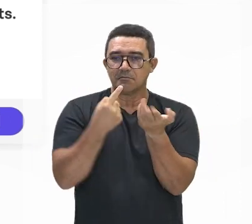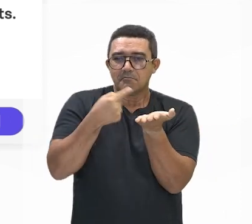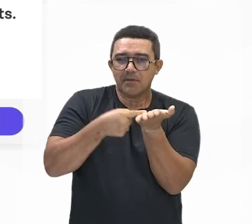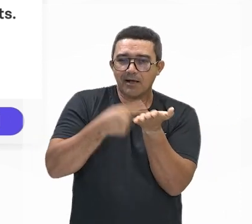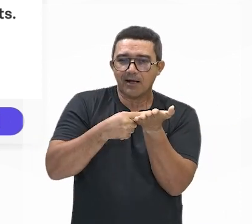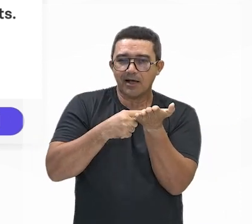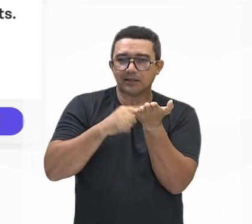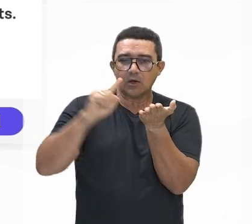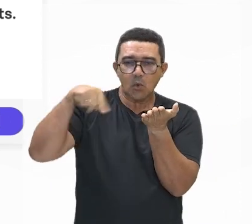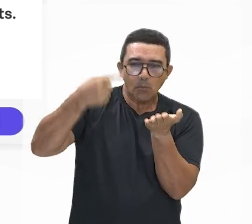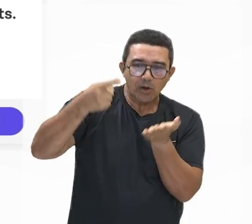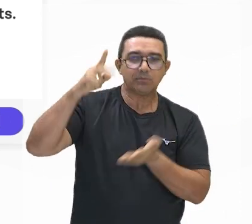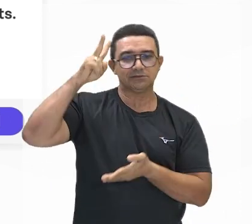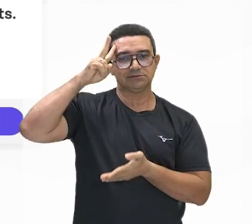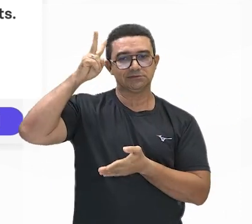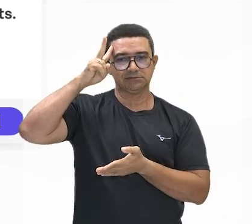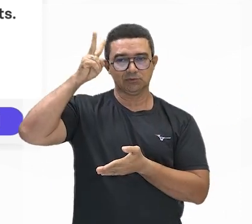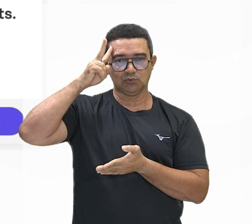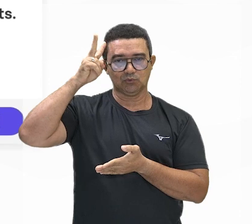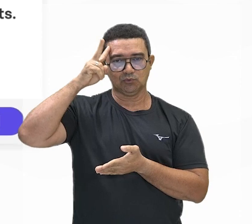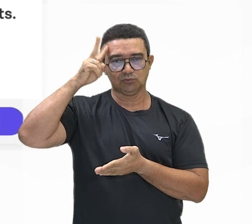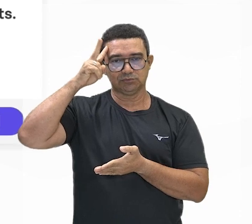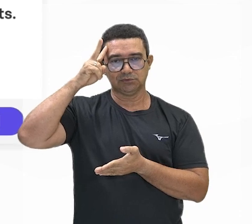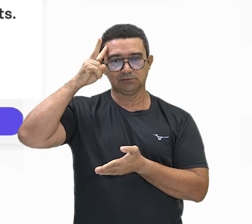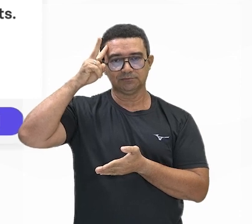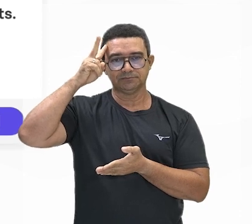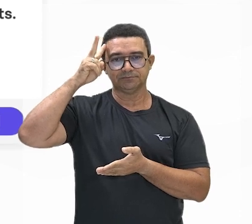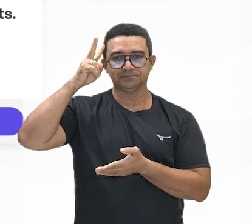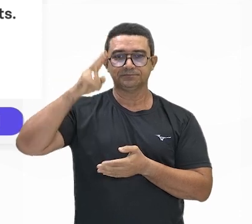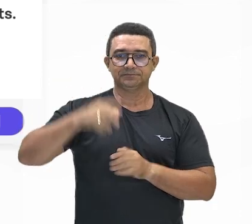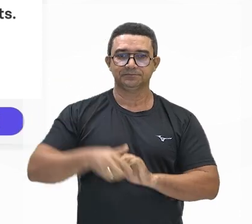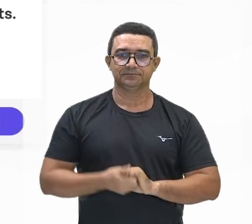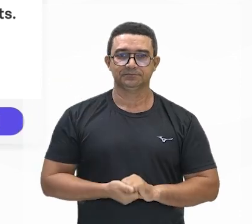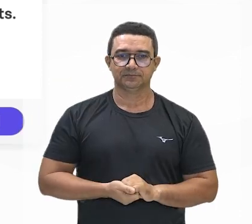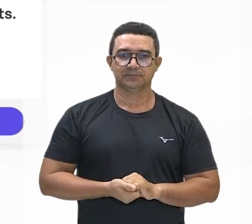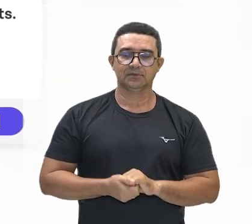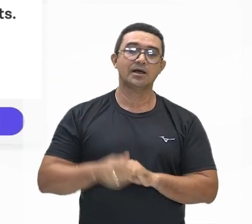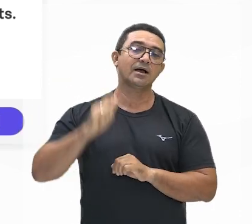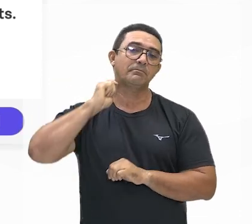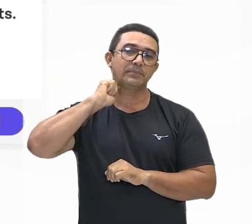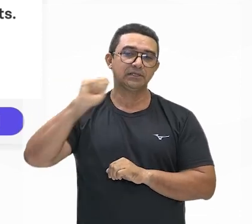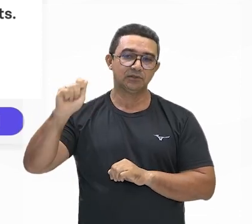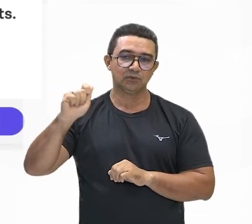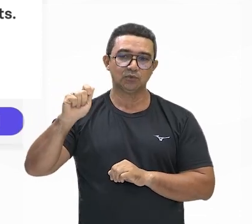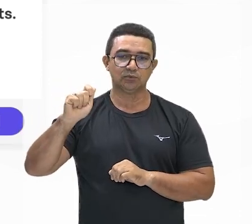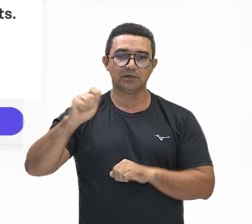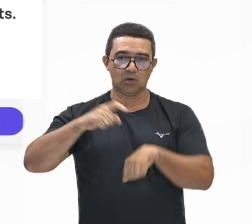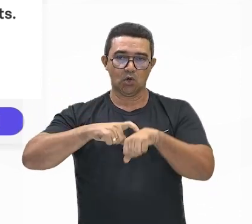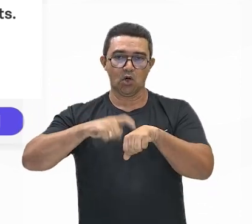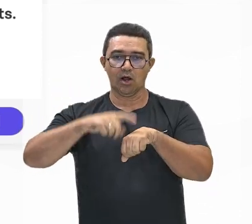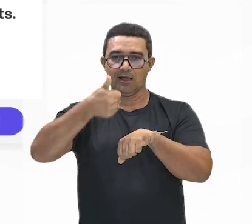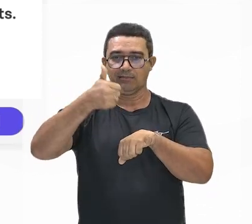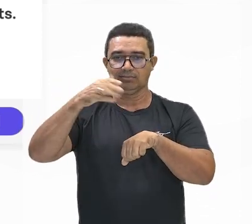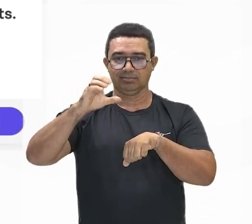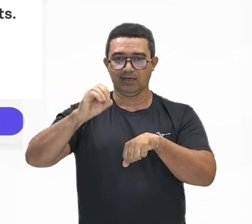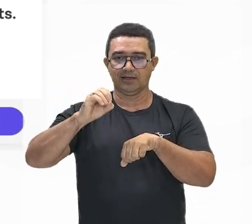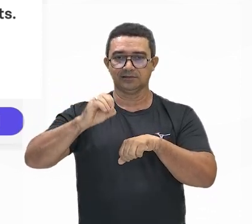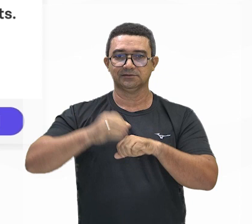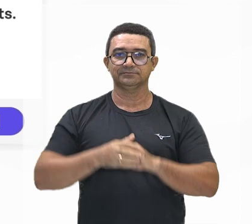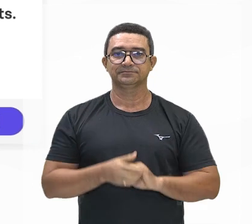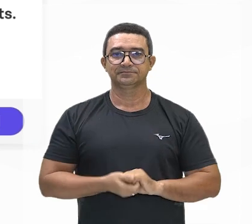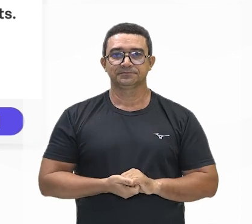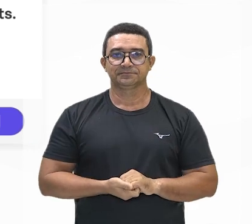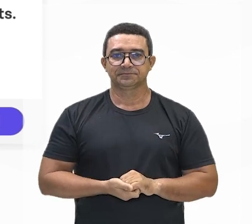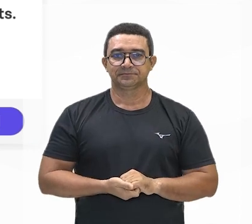segunda, abril, às 14h, na sala de conferência.